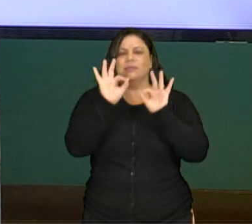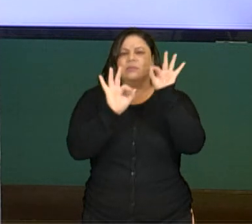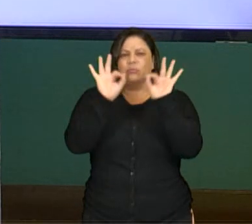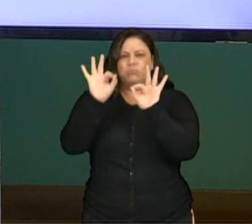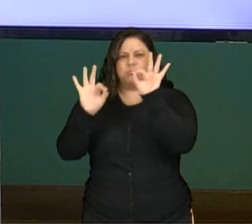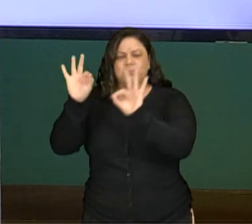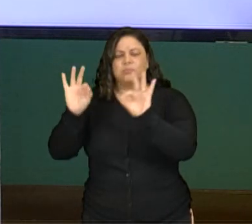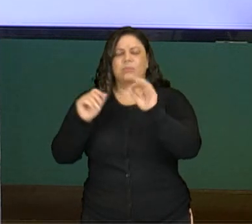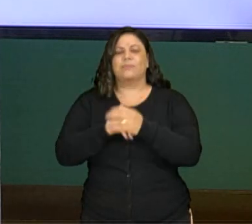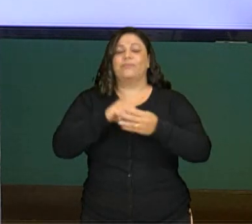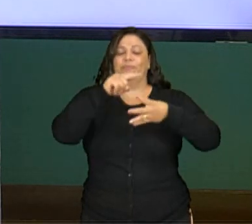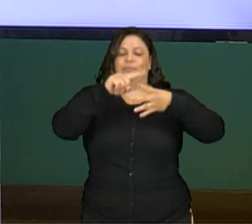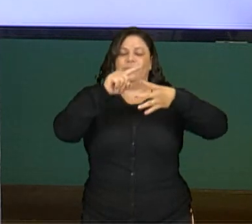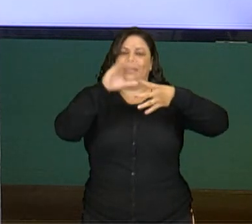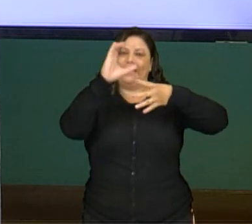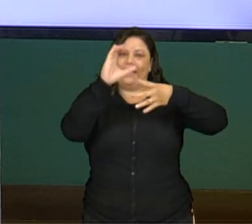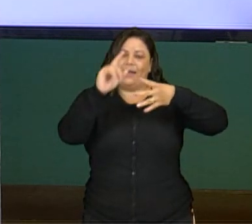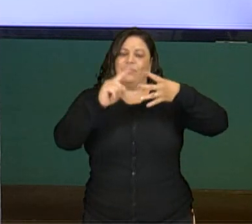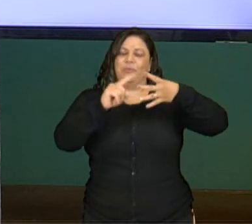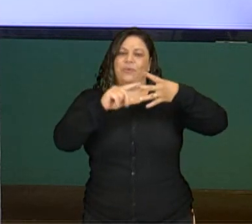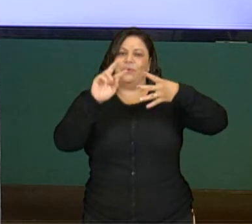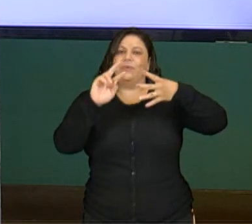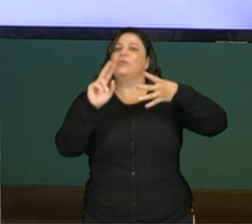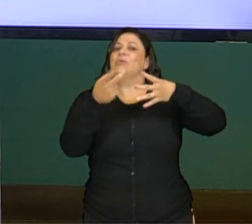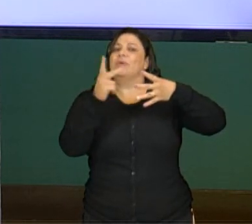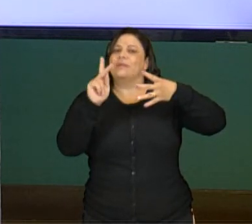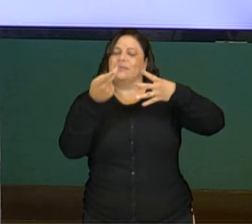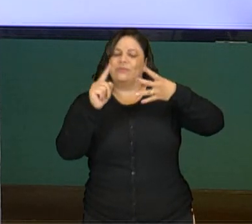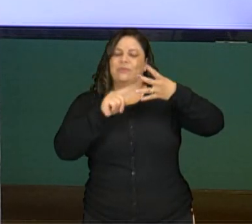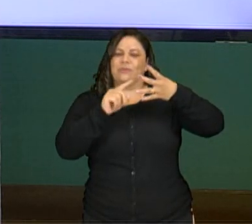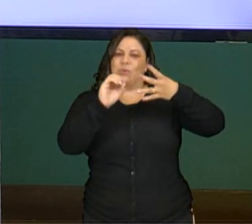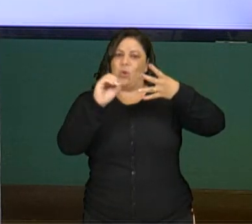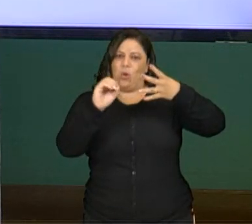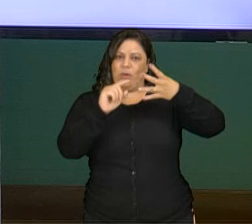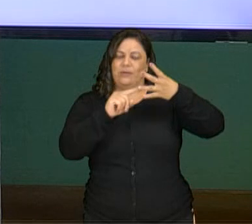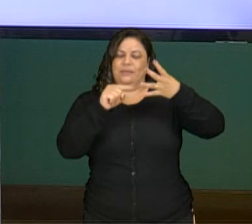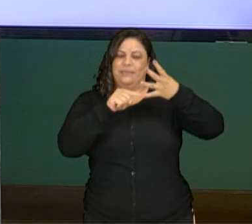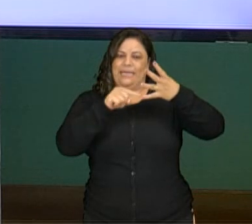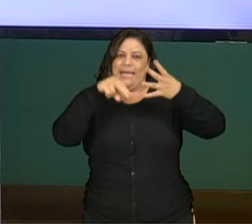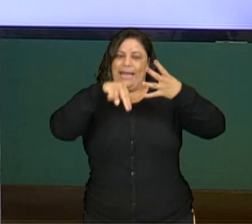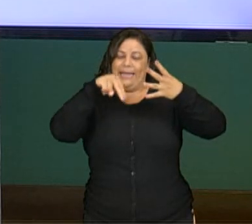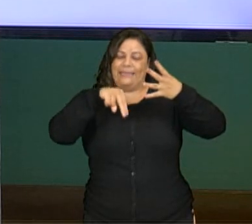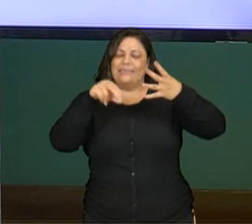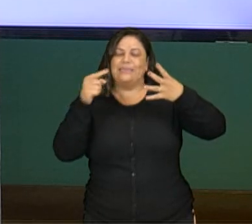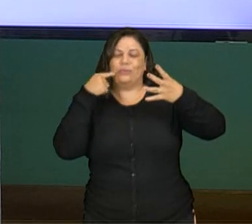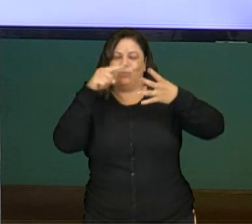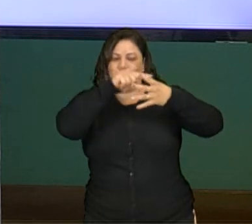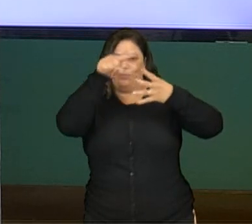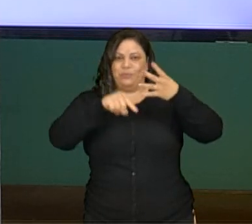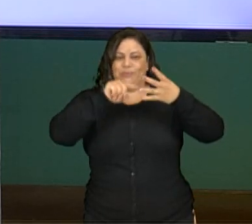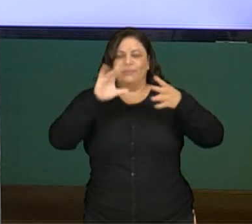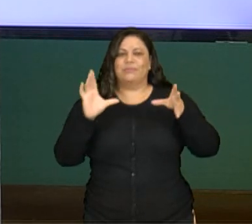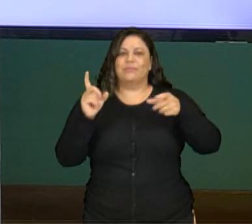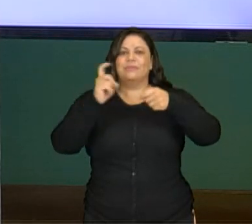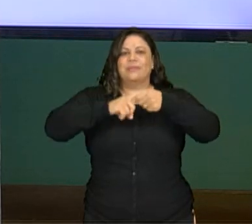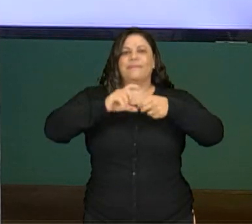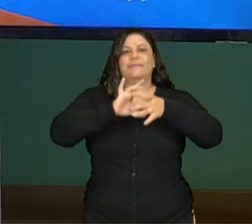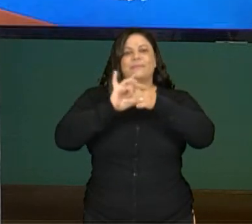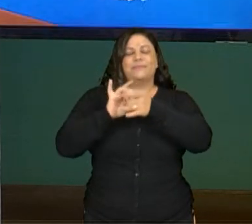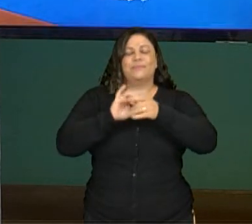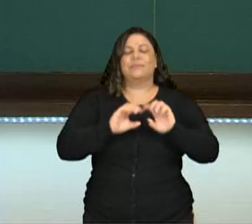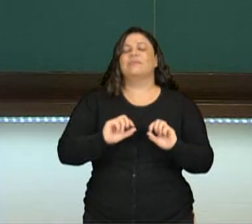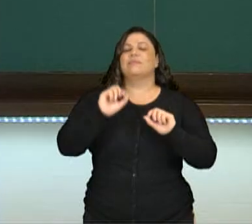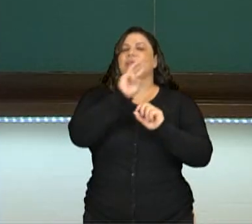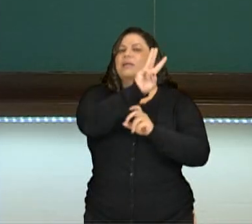Quais são esses átomos? Carbono, hidrogênio, oxigênio e nitrogênio. Aqui estão algumas